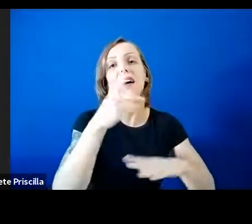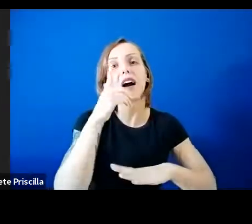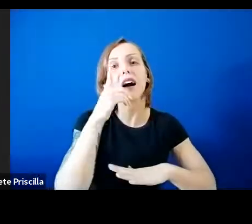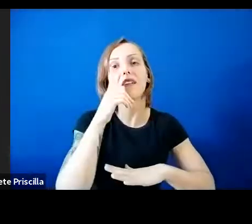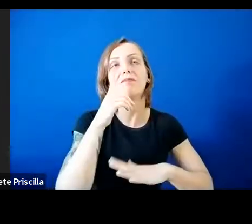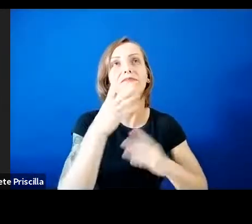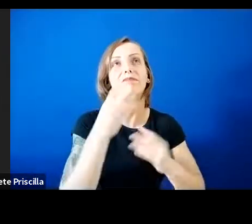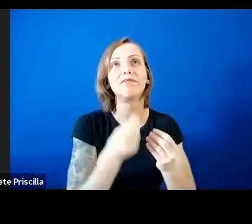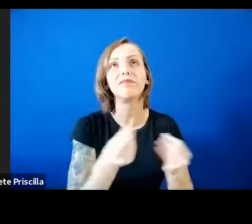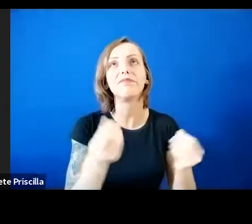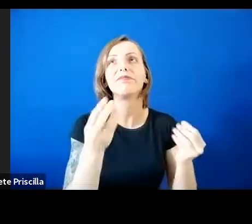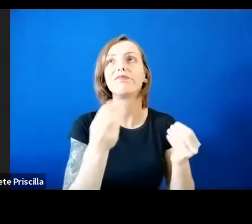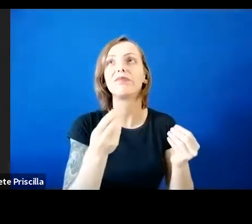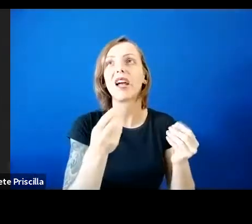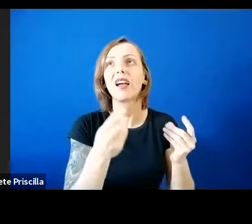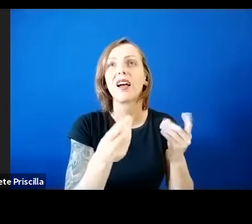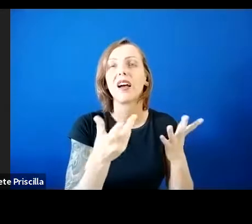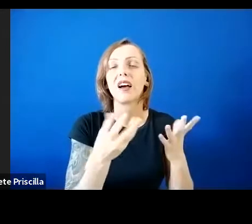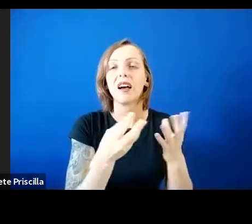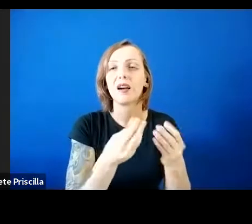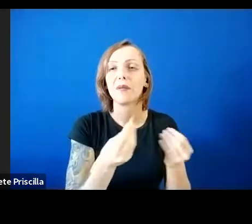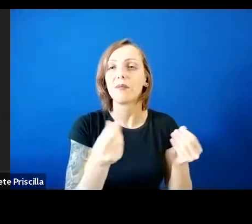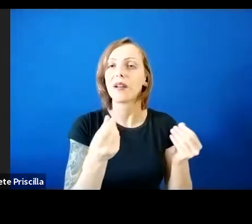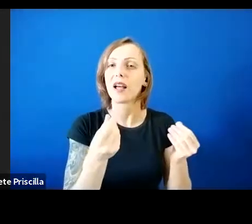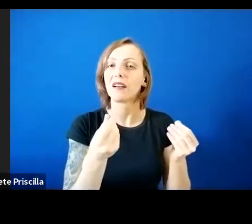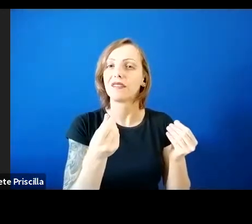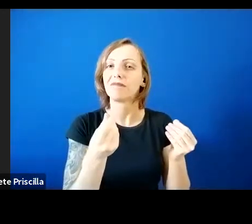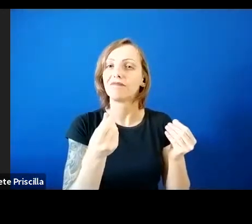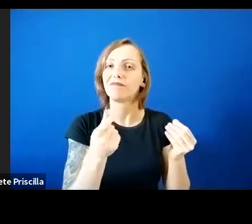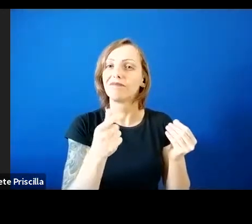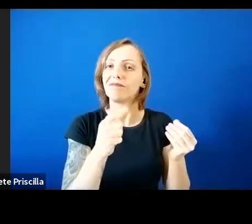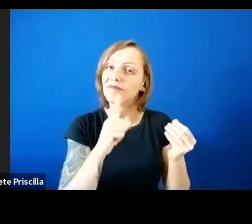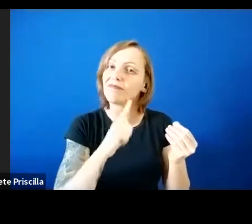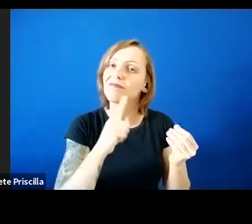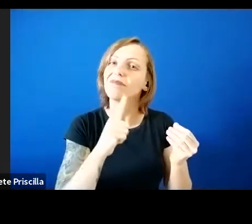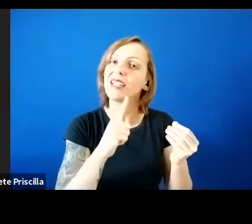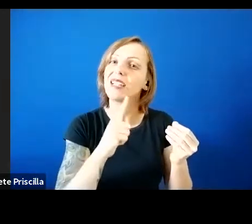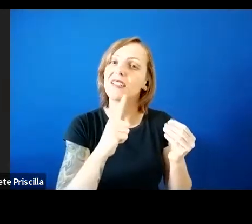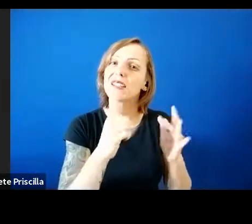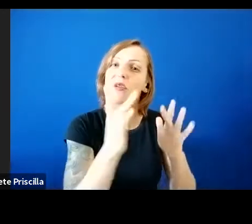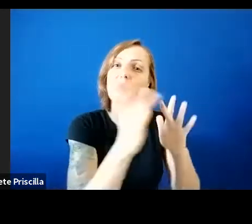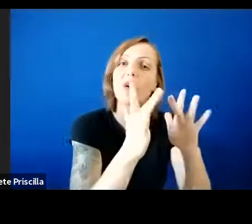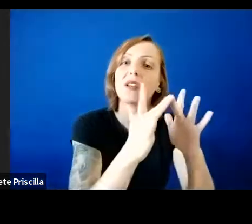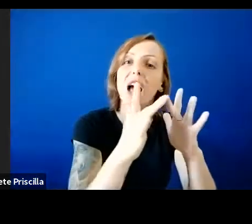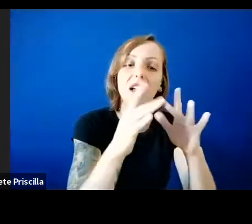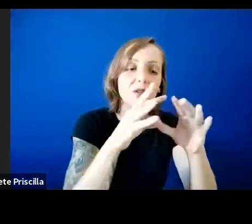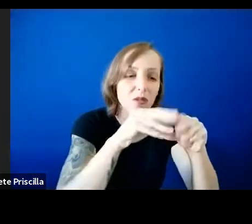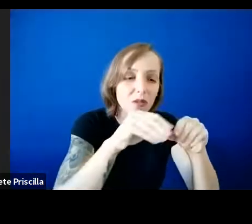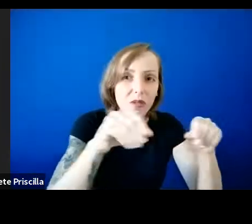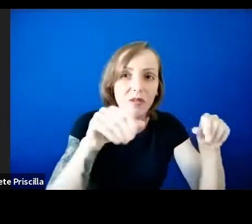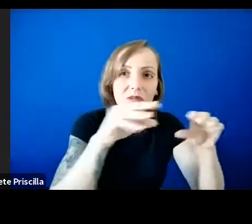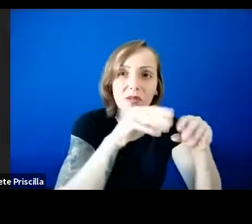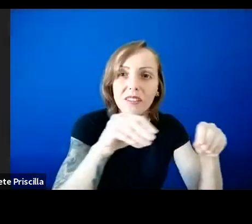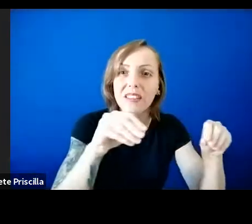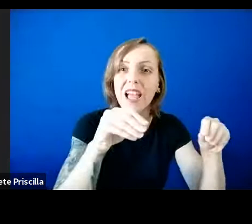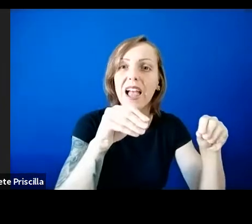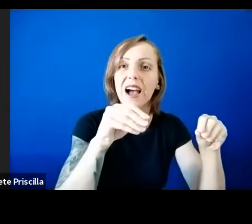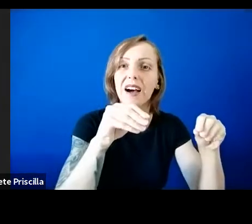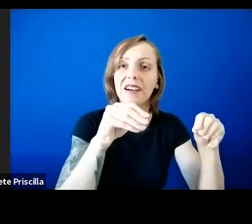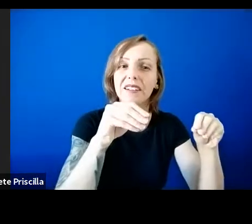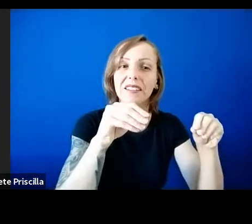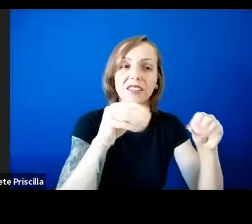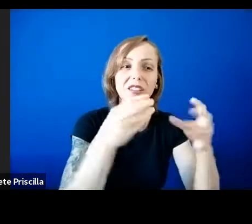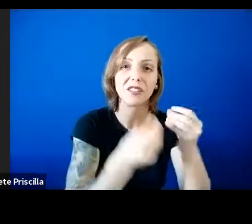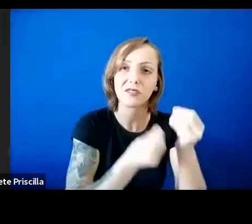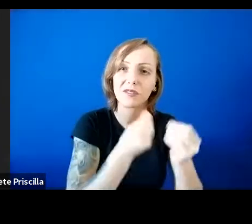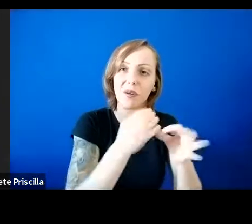muito grande de estar em contato com a terra, com o cultivo, e mais do que